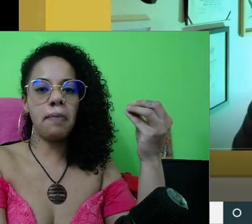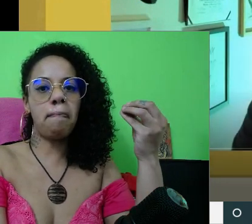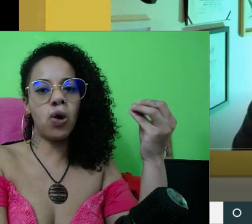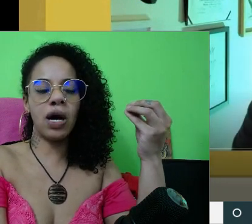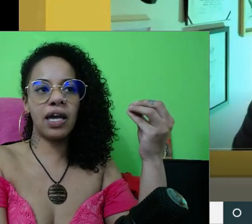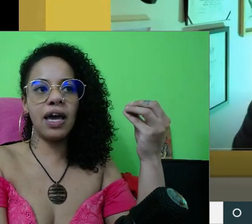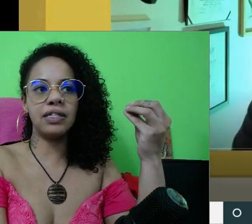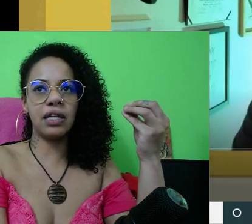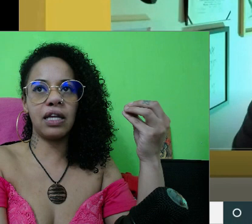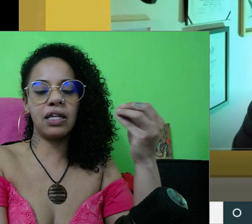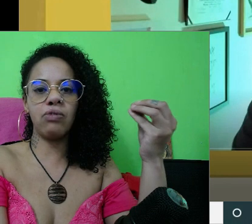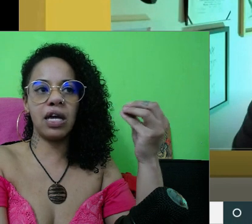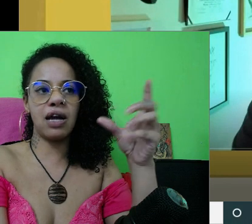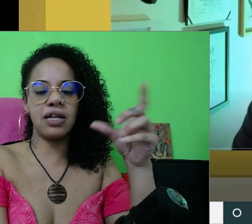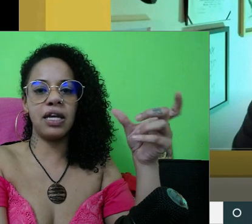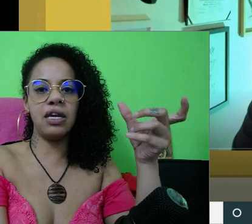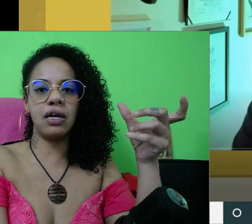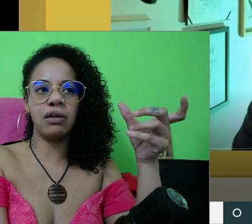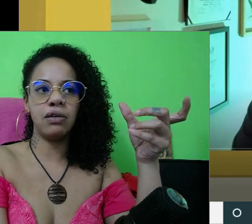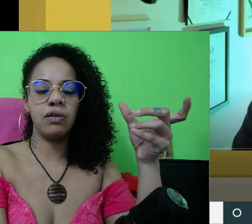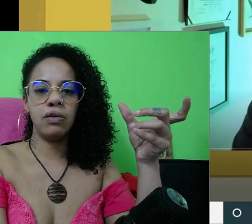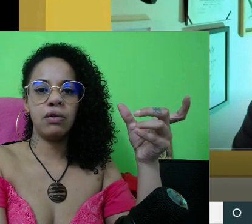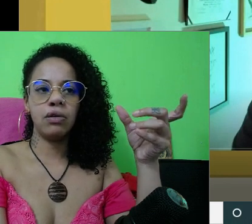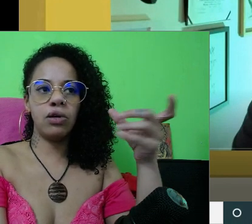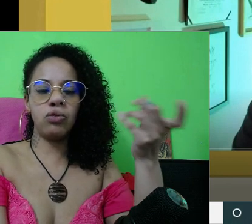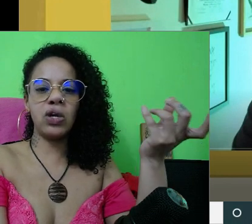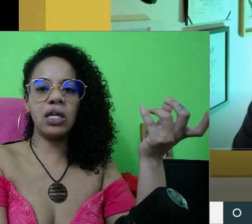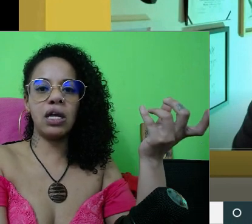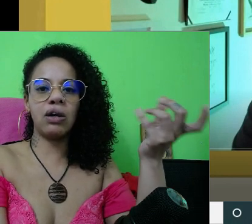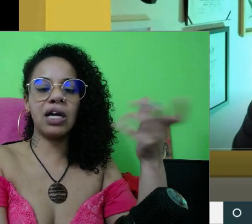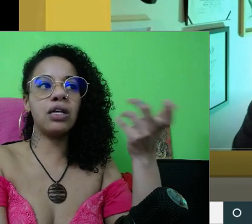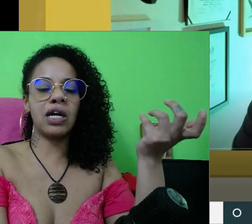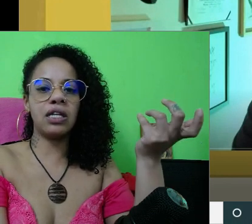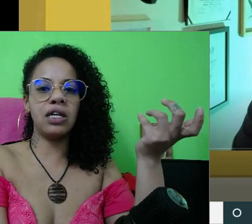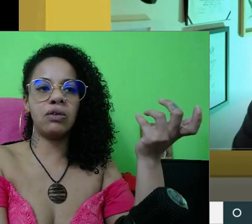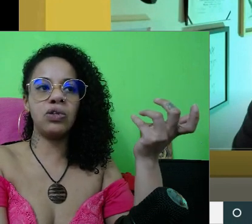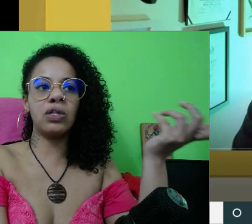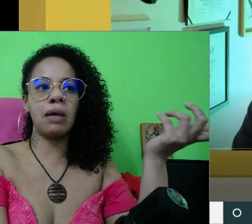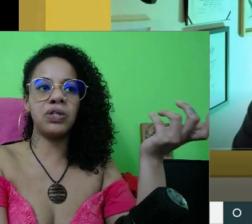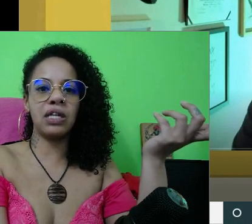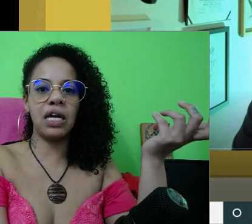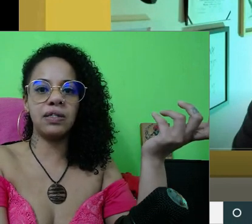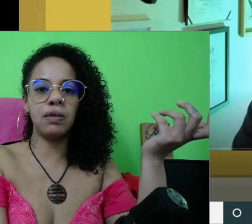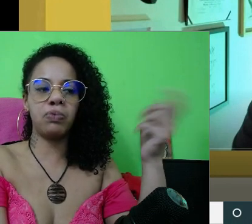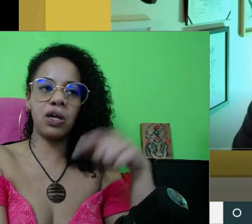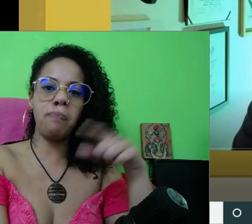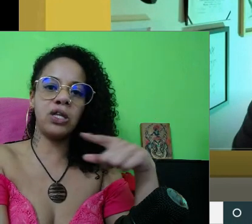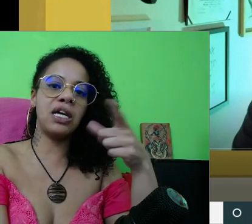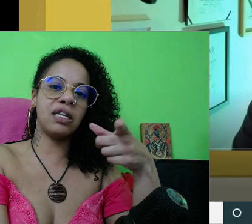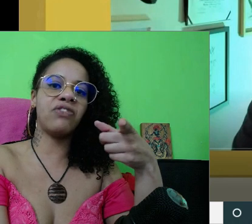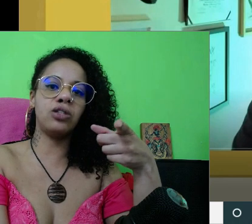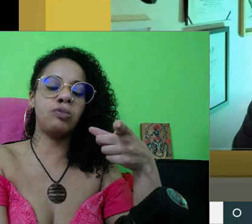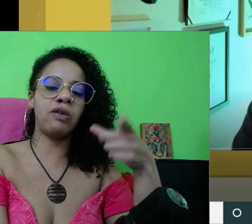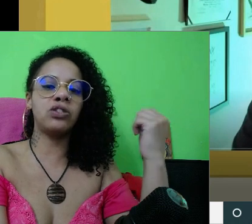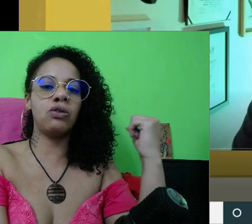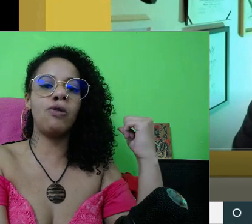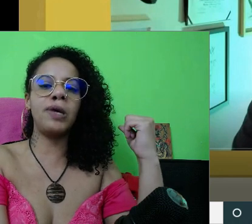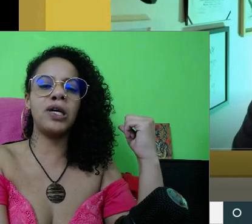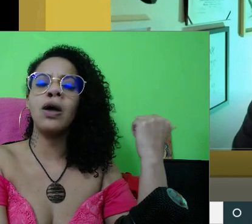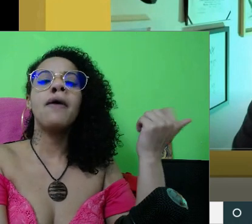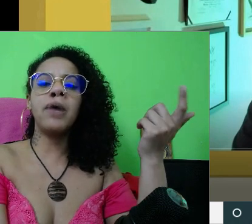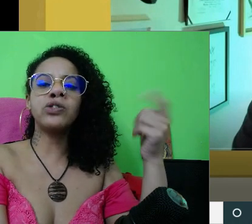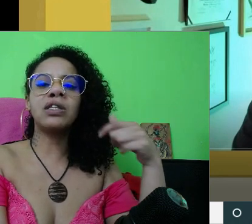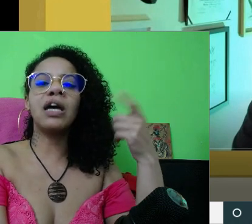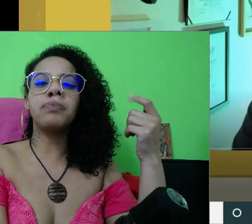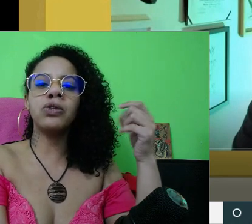que que é essa tem que ter o quê carteirinha eu não tô entendendo Cadê tua carteirinha Quanto tempo você tá nessa porque eu poderia ter falado isso para você